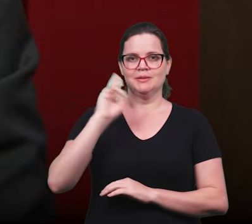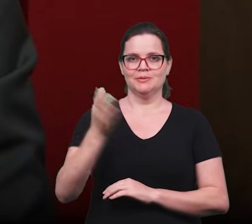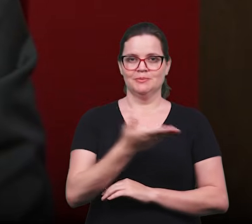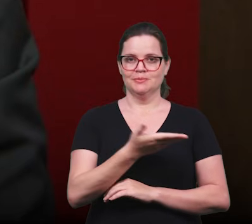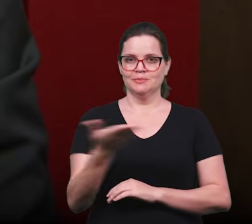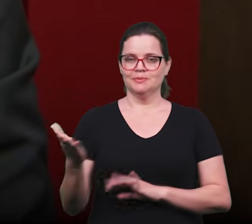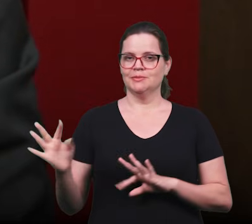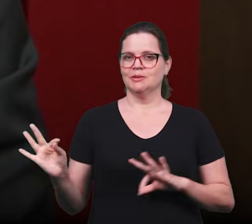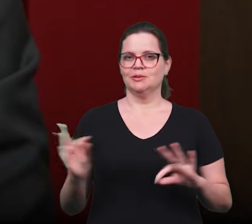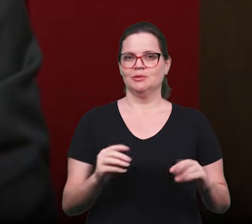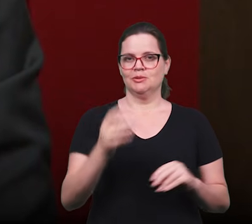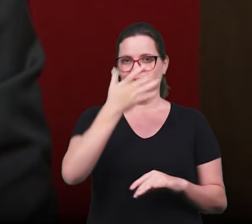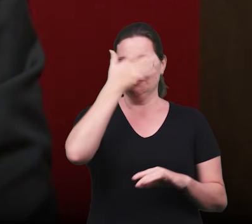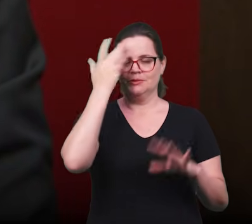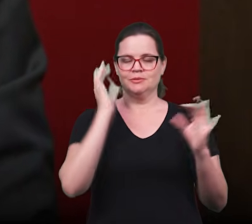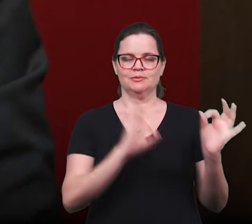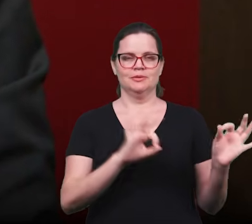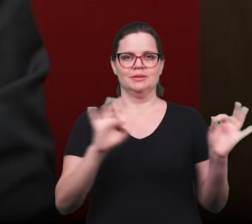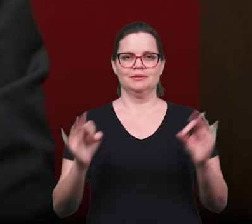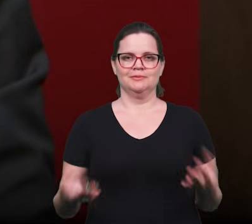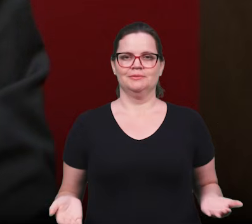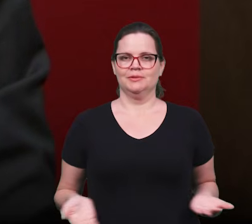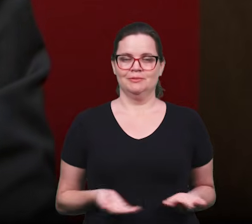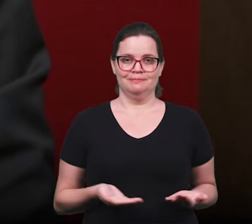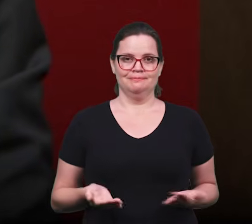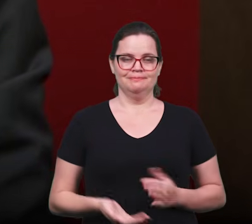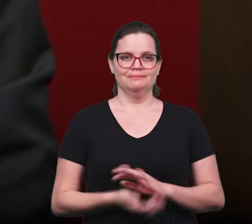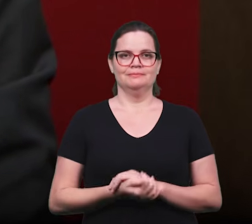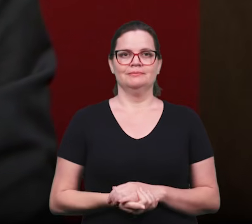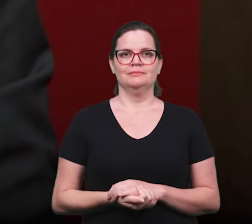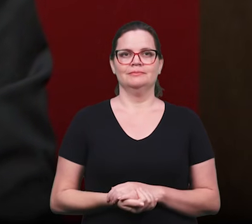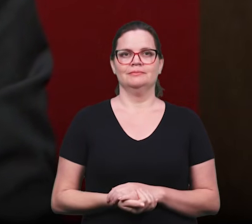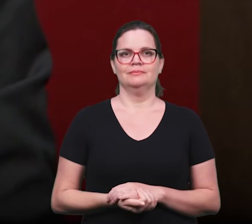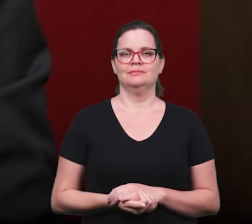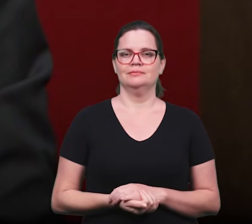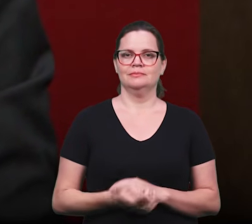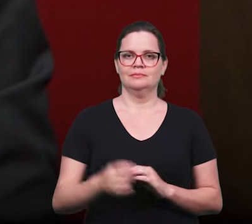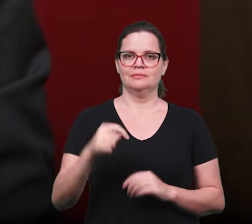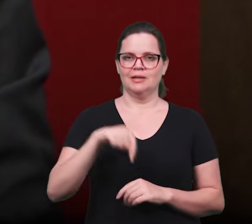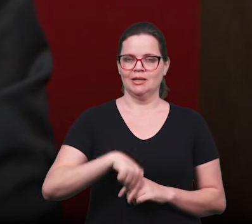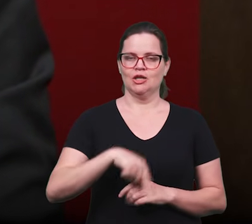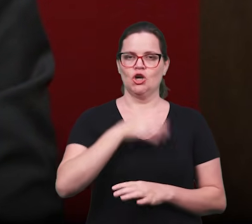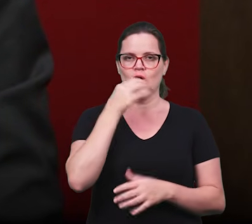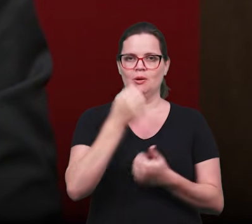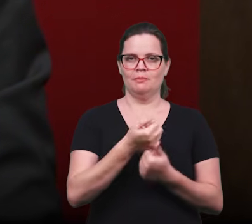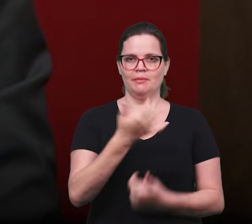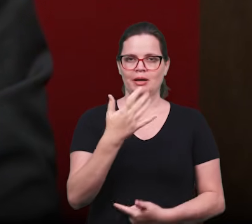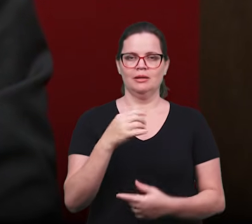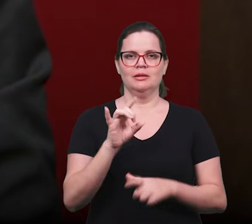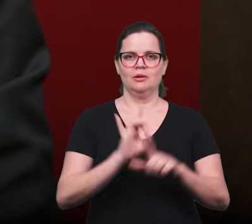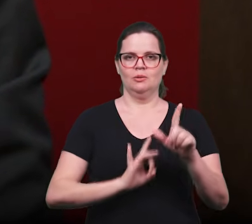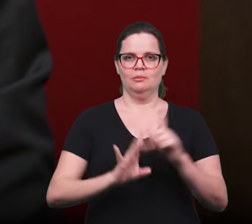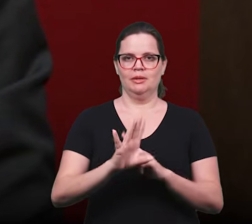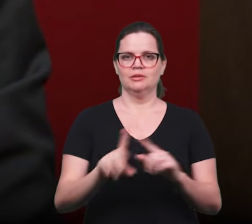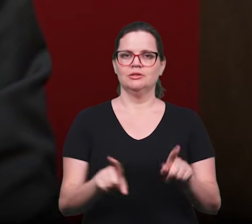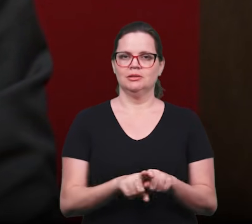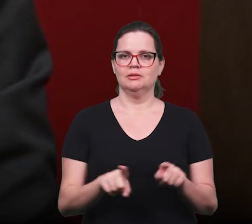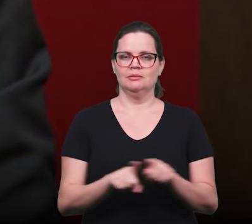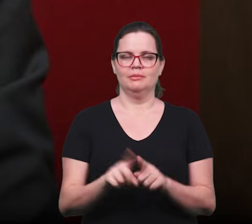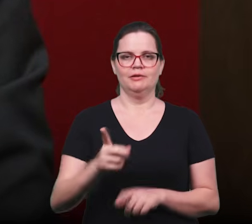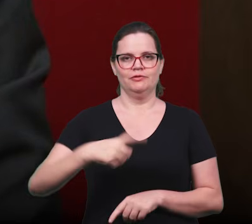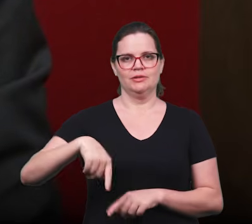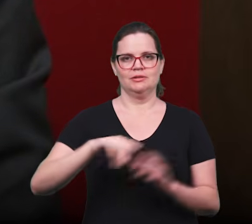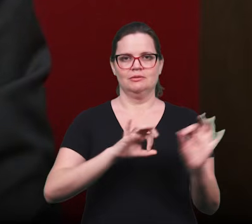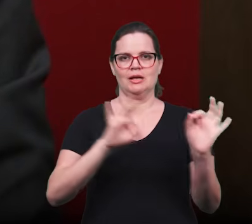a todos que nos acompanharam ao longo deste episódio. Comente, compartilhe, você que está nos assistindo aí pelo